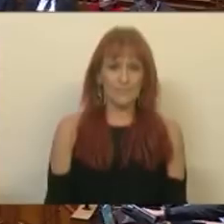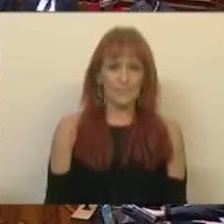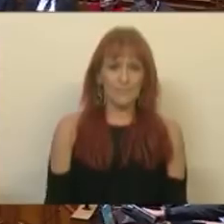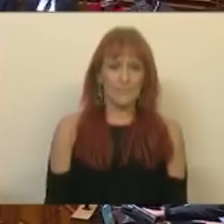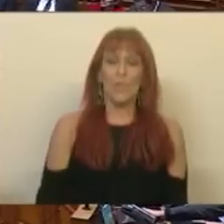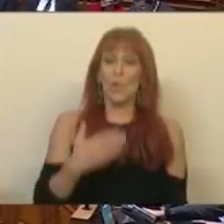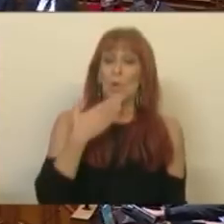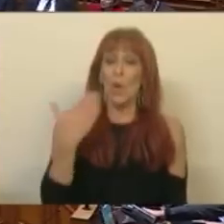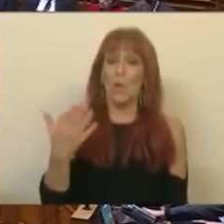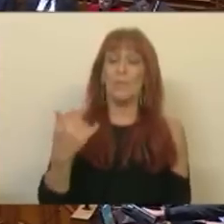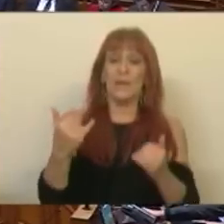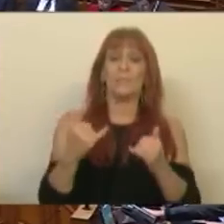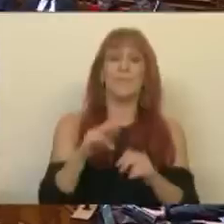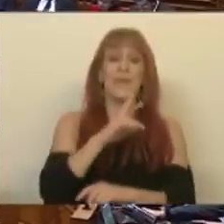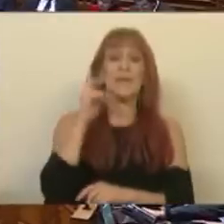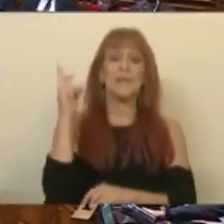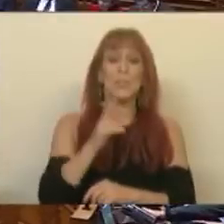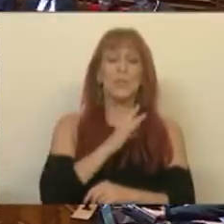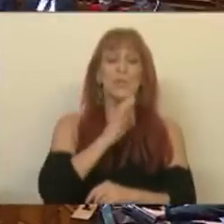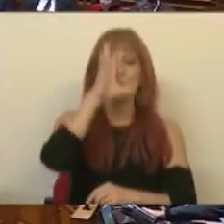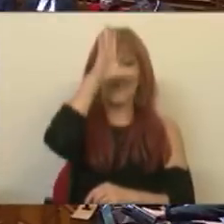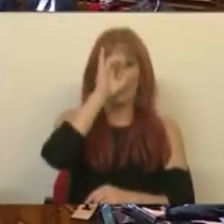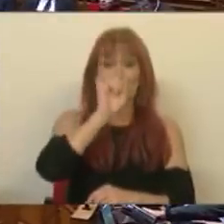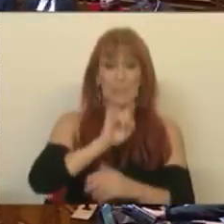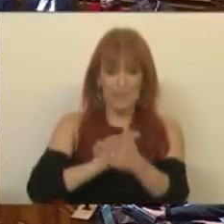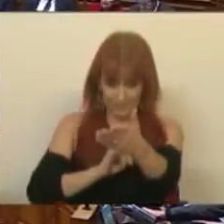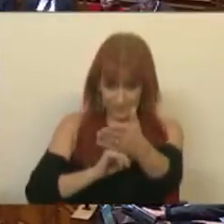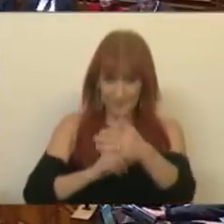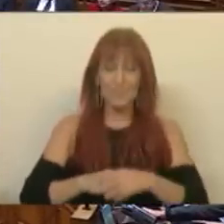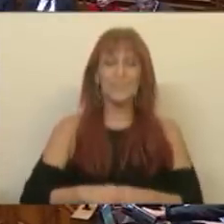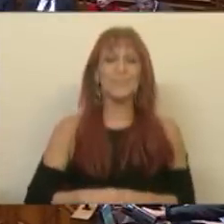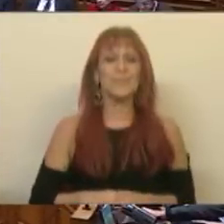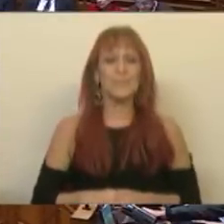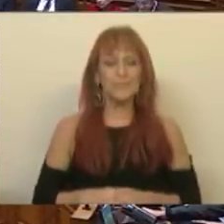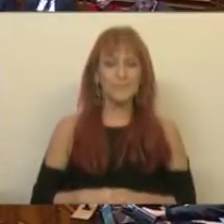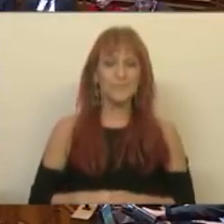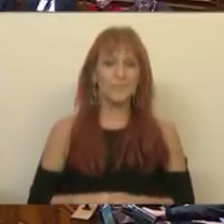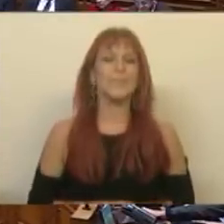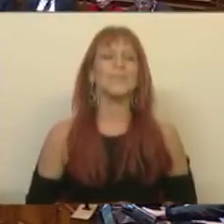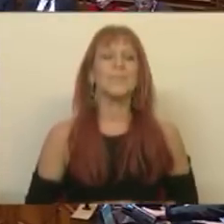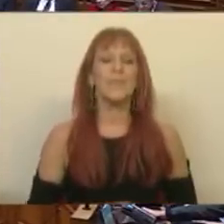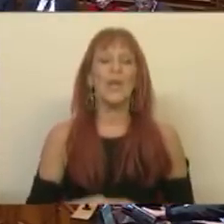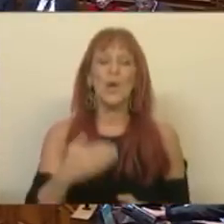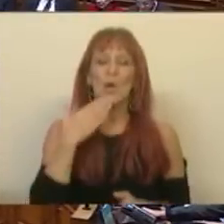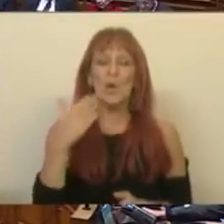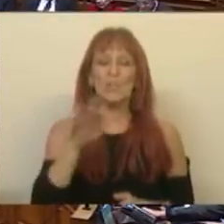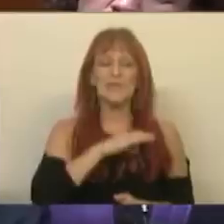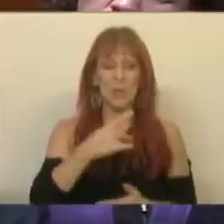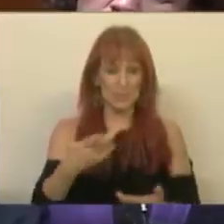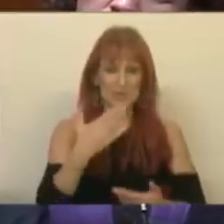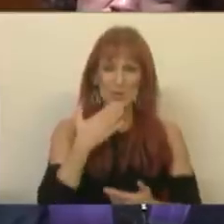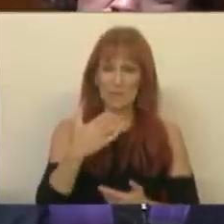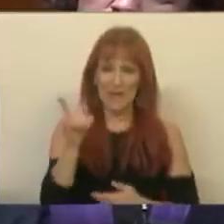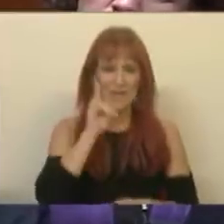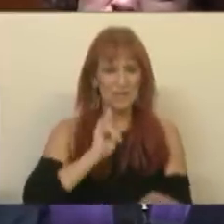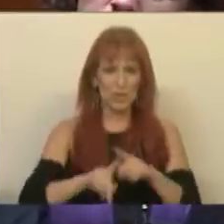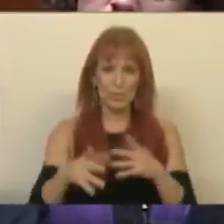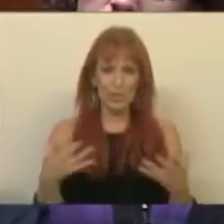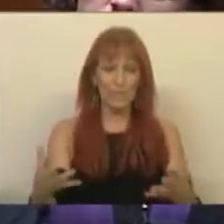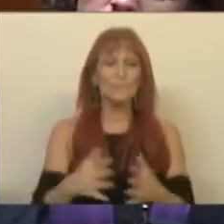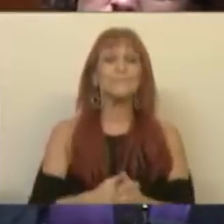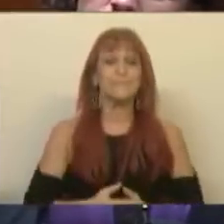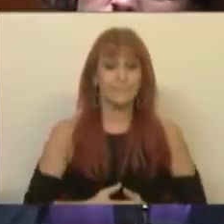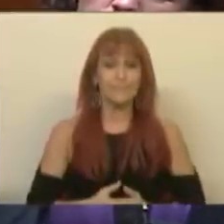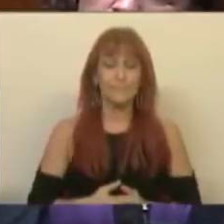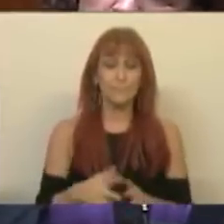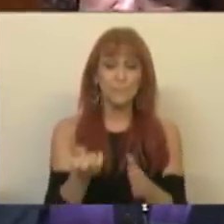Muito obrigado para responder tem a palavra o primeiro-ministro obrigado senhor presidente obrigado senhor deputada